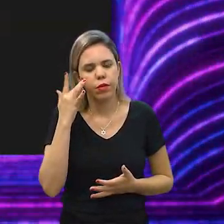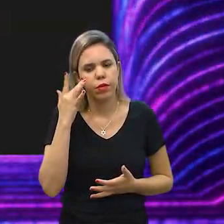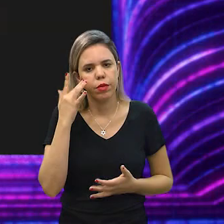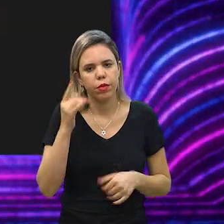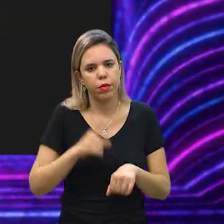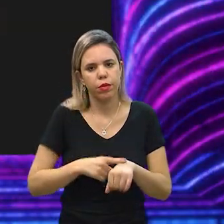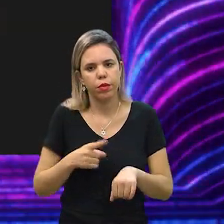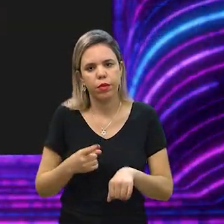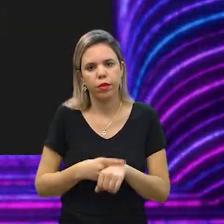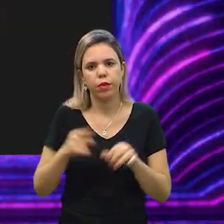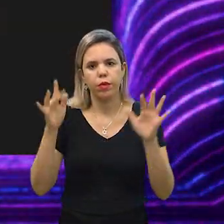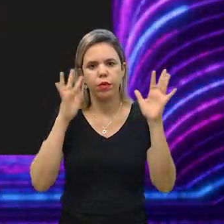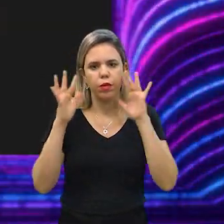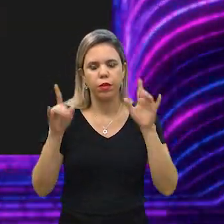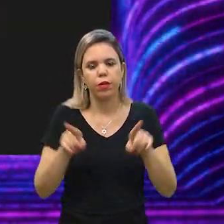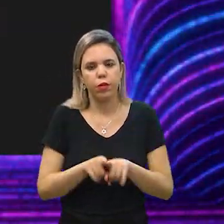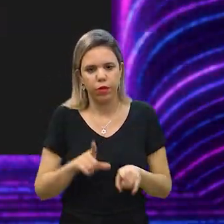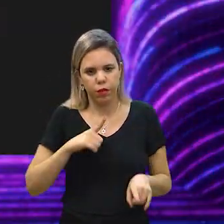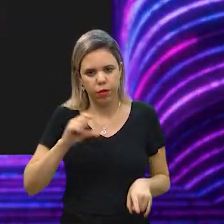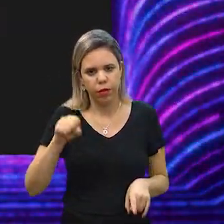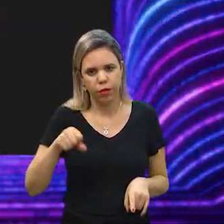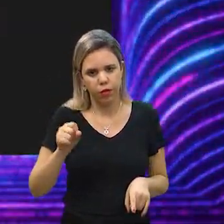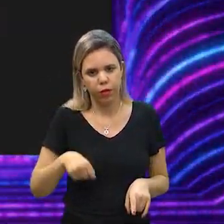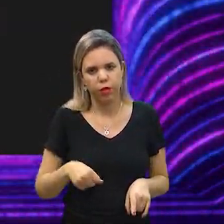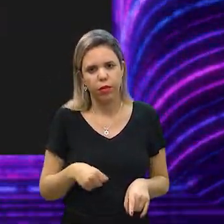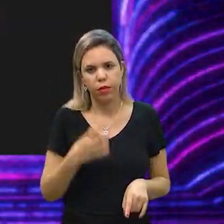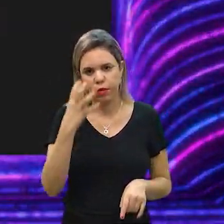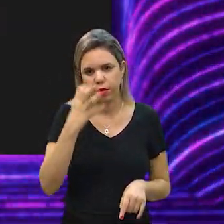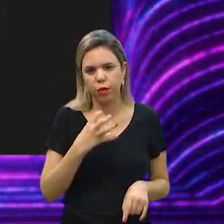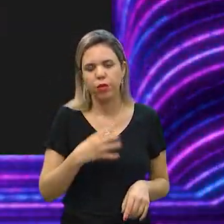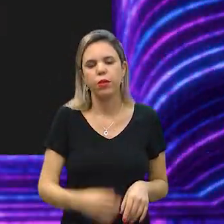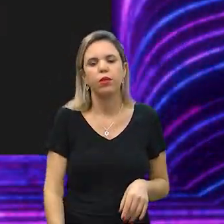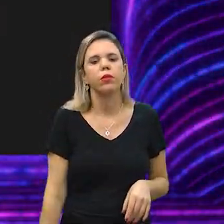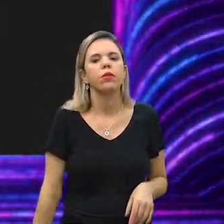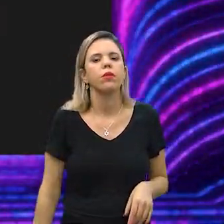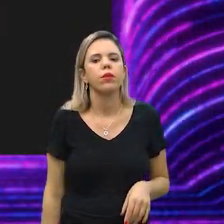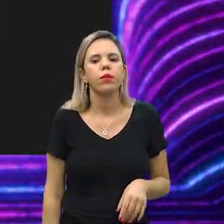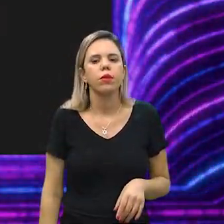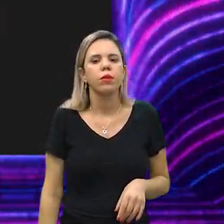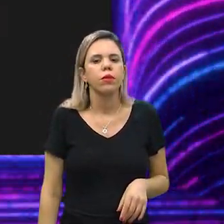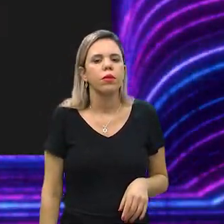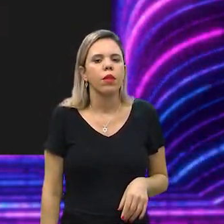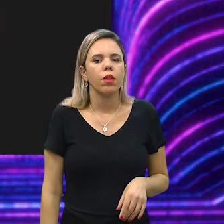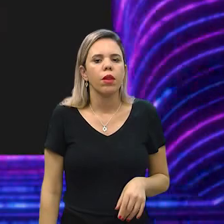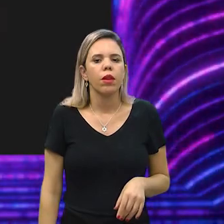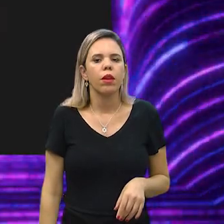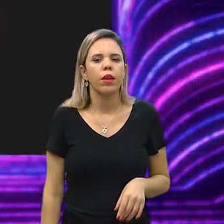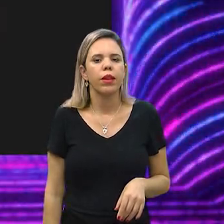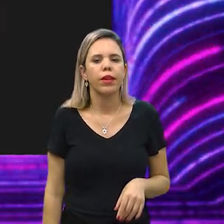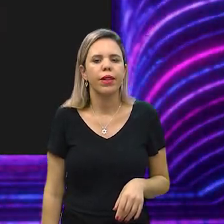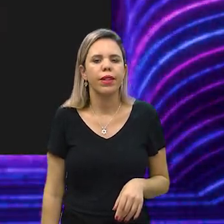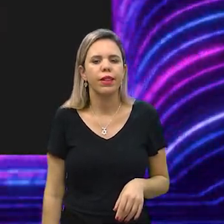além desses momentos descontraídos, tem que ter sim um lado mais sério, um lado mais